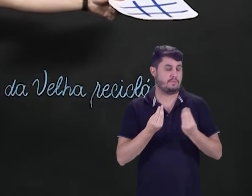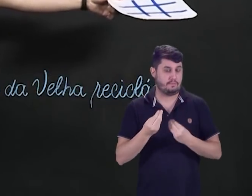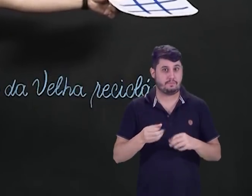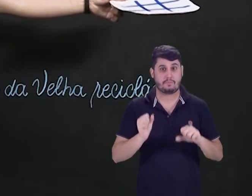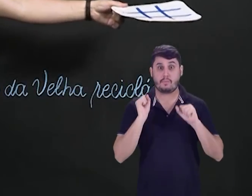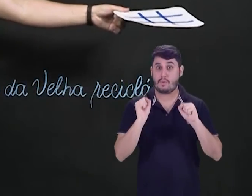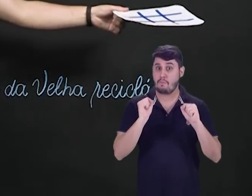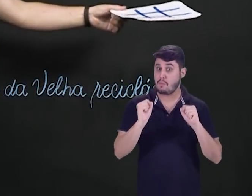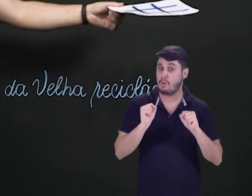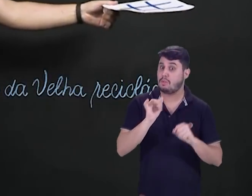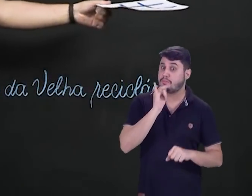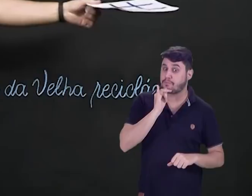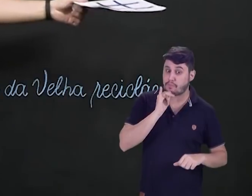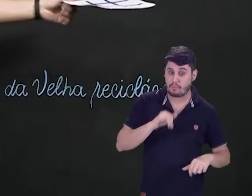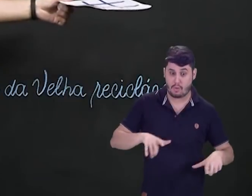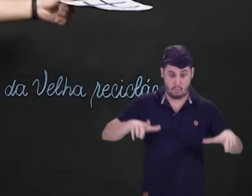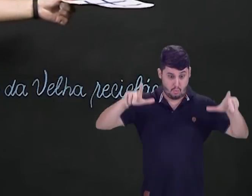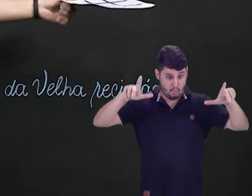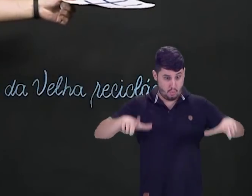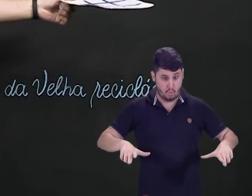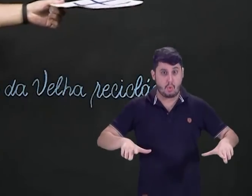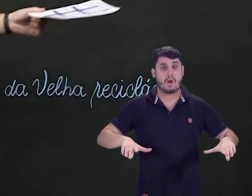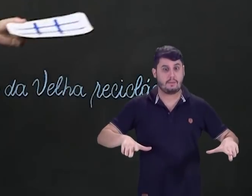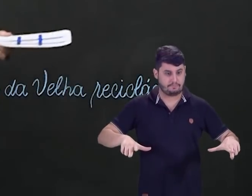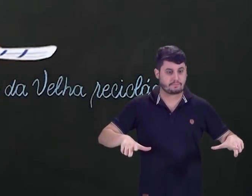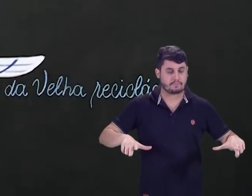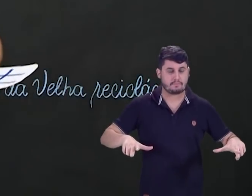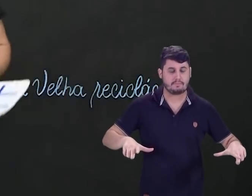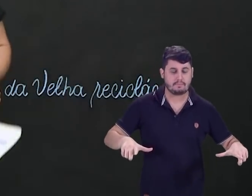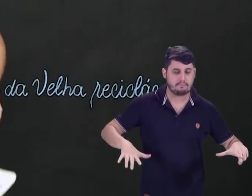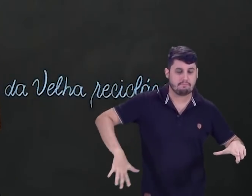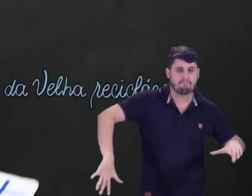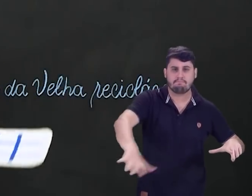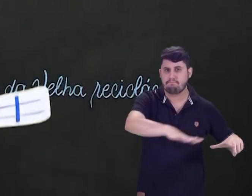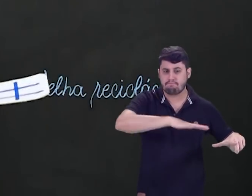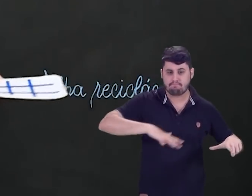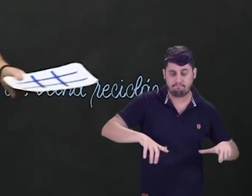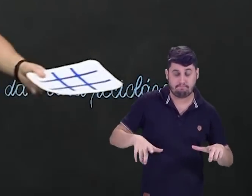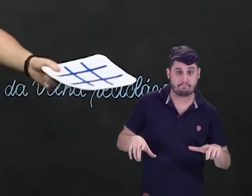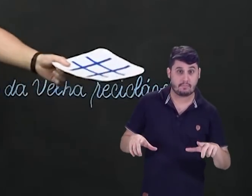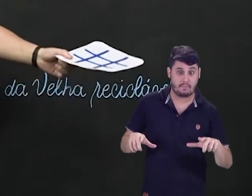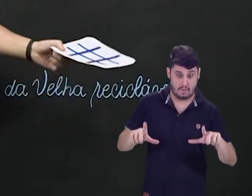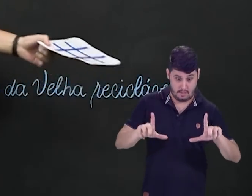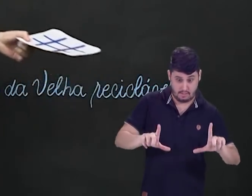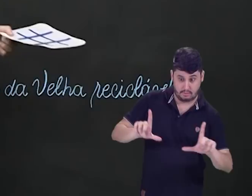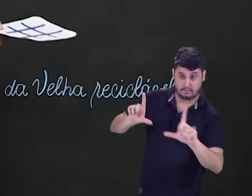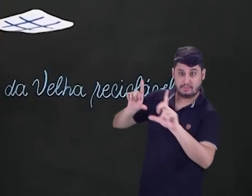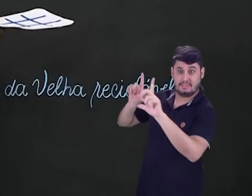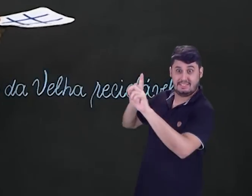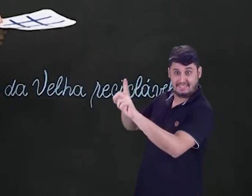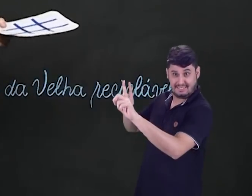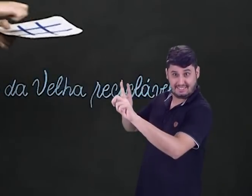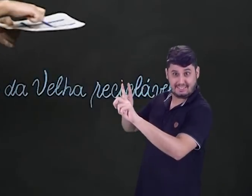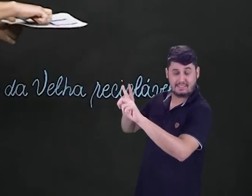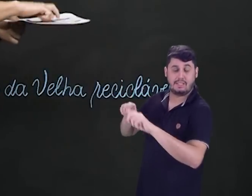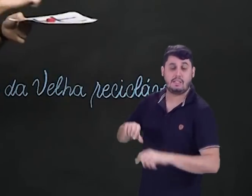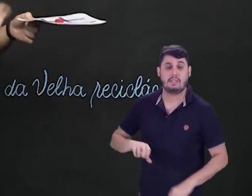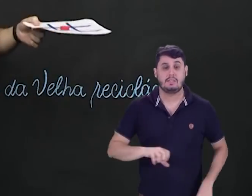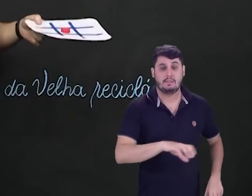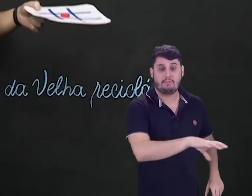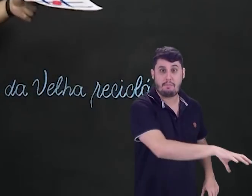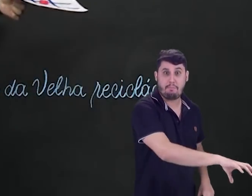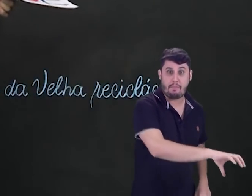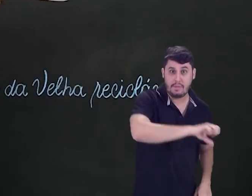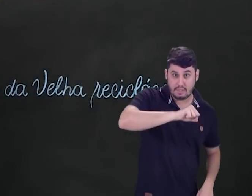sala e as tampinhas do outro lado. Como que eu faço daí? Eu vou de um lado, pego uma tampinha, corro,